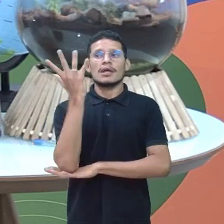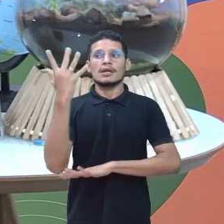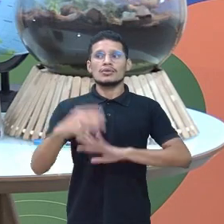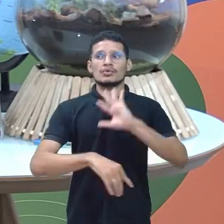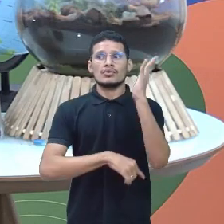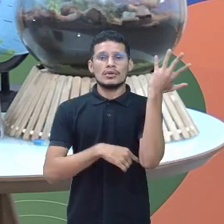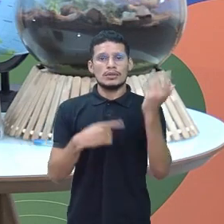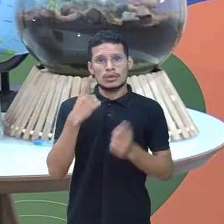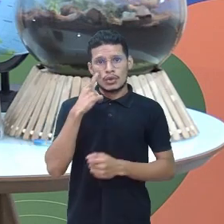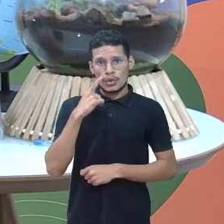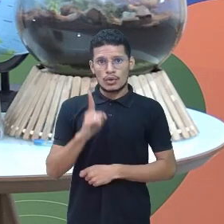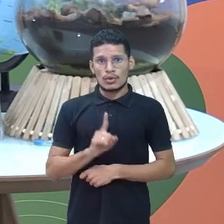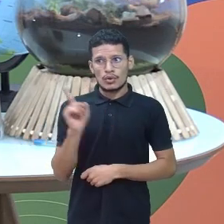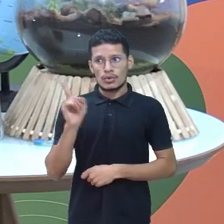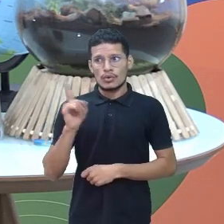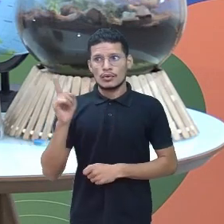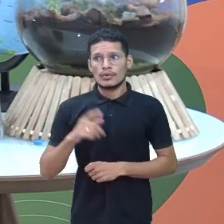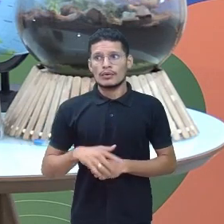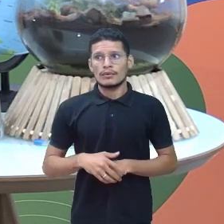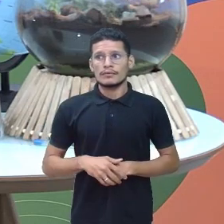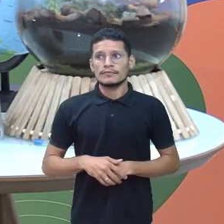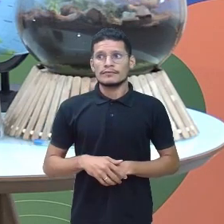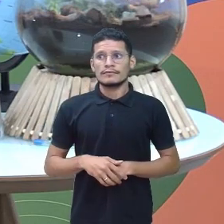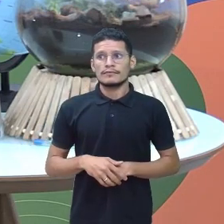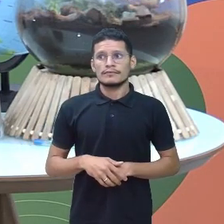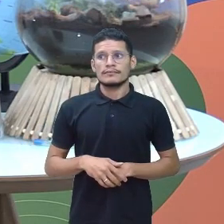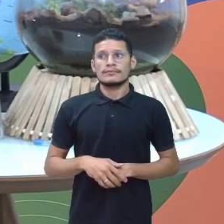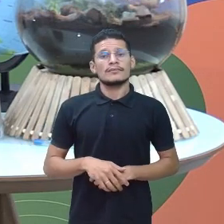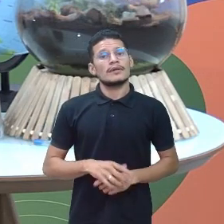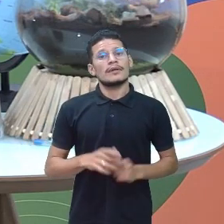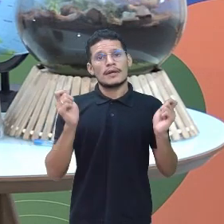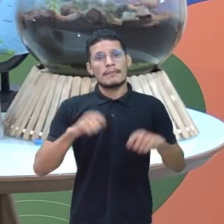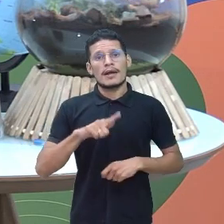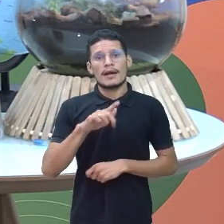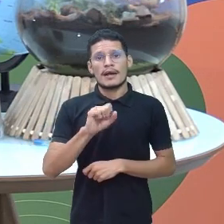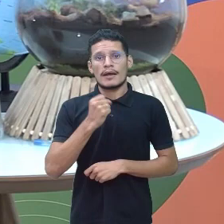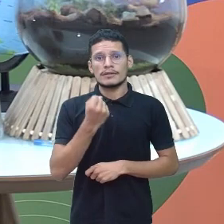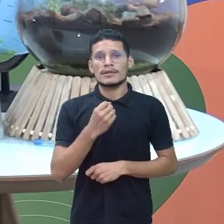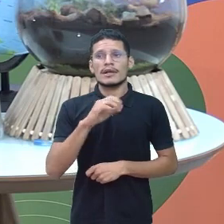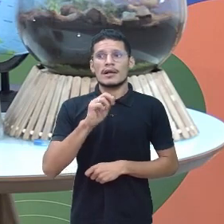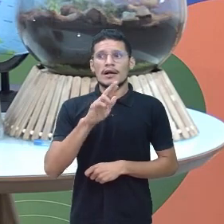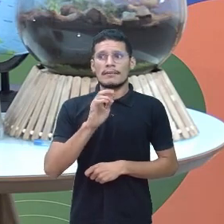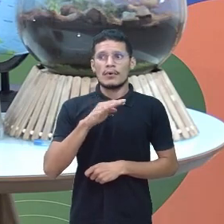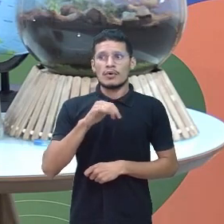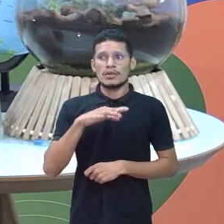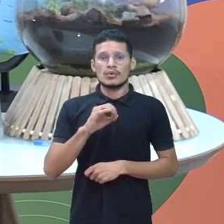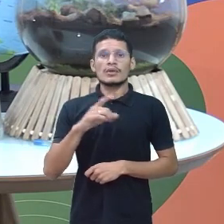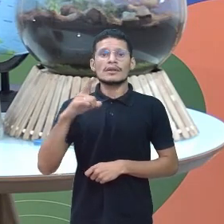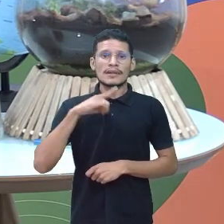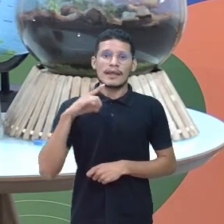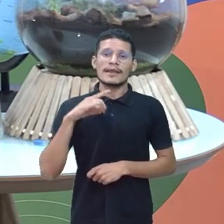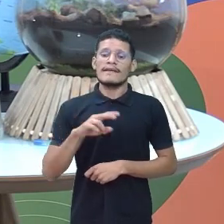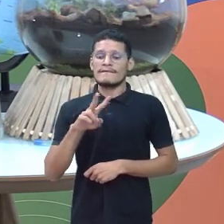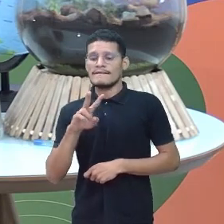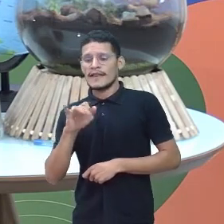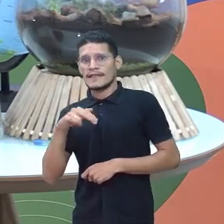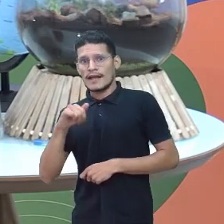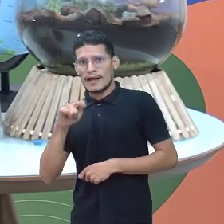vendo? Foi bastante aqui, olha aqui. O gás carbônico aqui, em presença, o vinagre em presença